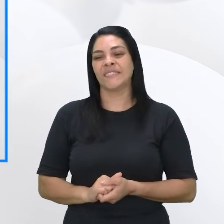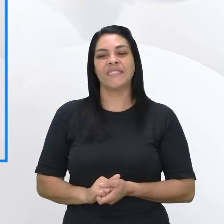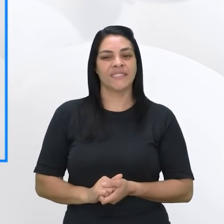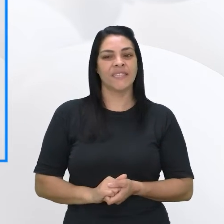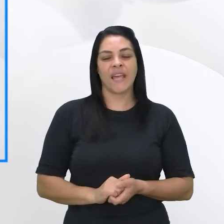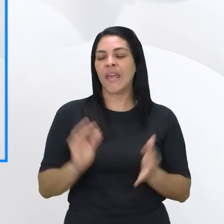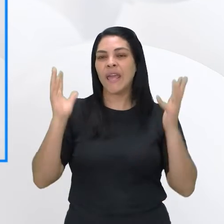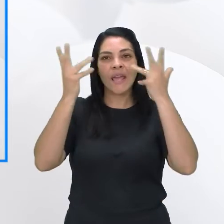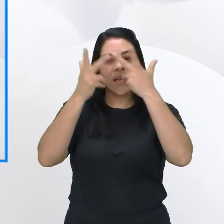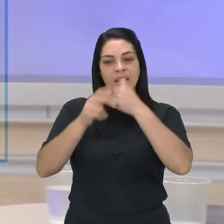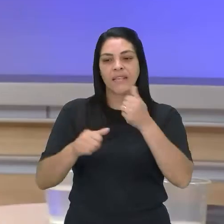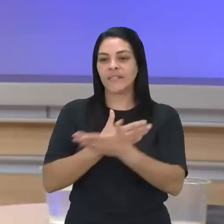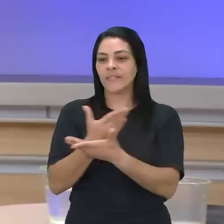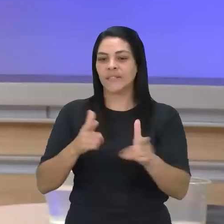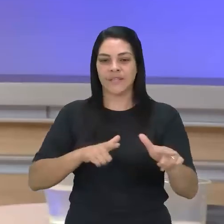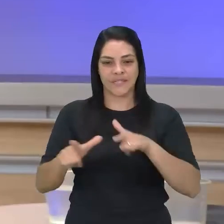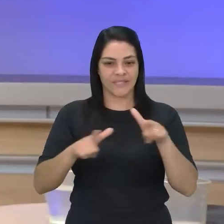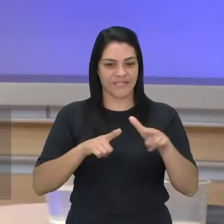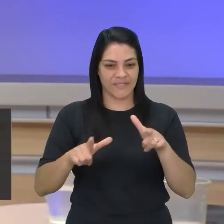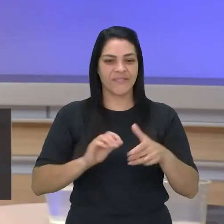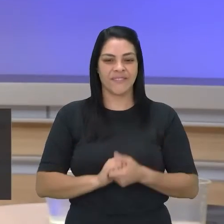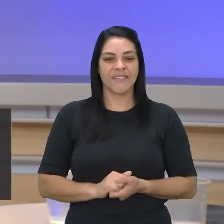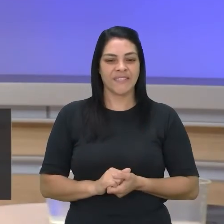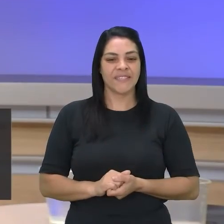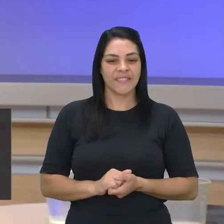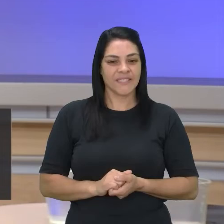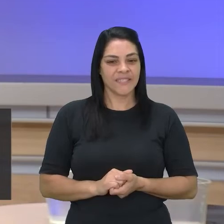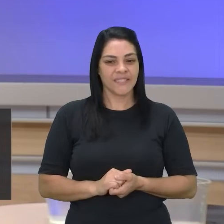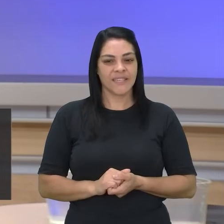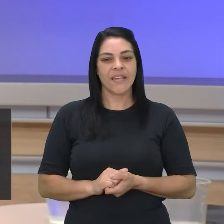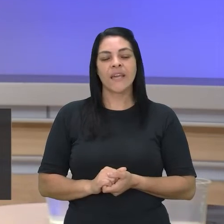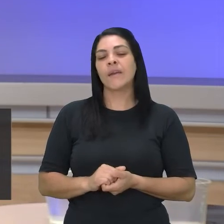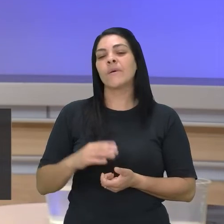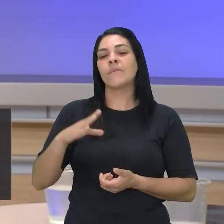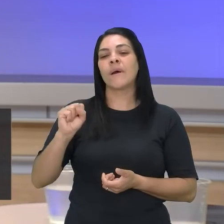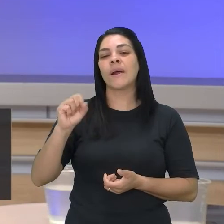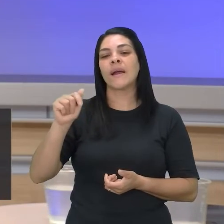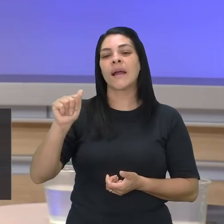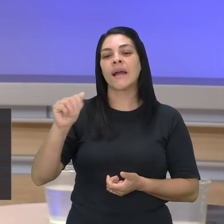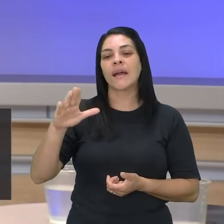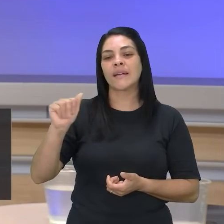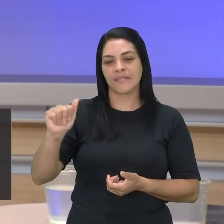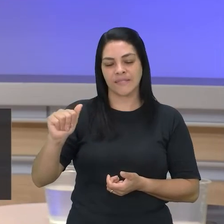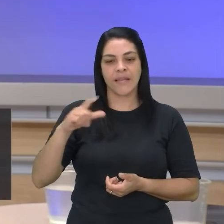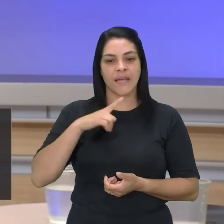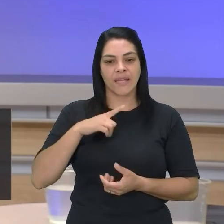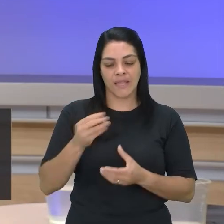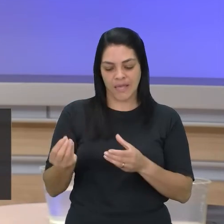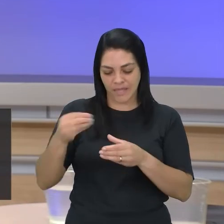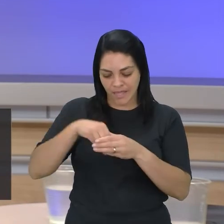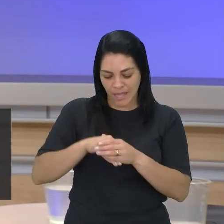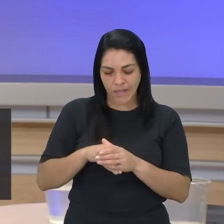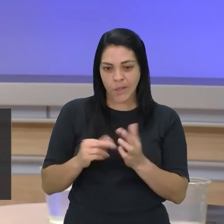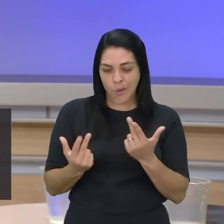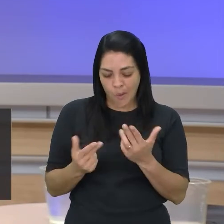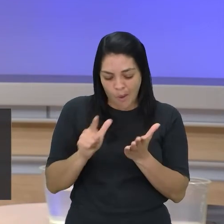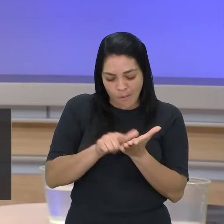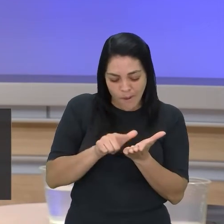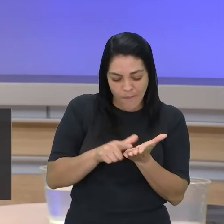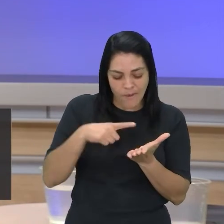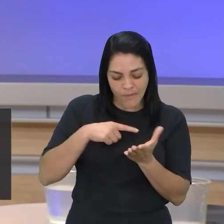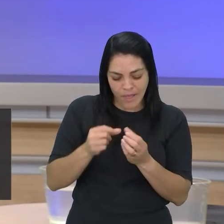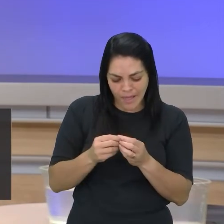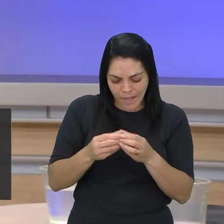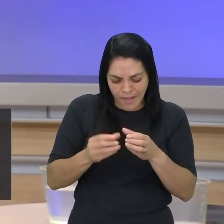coisa linda, a gente brinca da embalagem, né, da semente, então é uma casquinha, aí por dentro tem quase que parece um papelzinho, aí abre, aí vem a sementinha